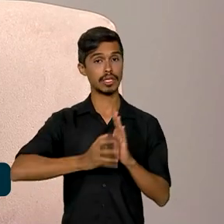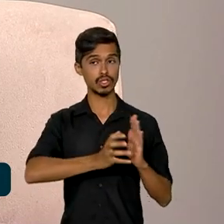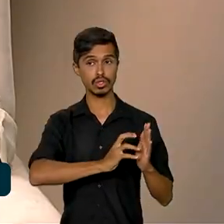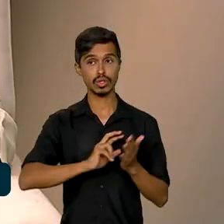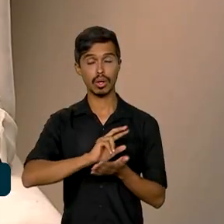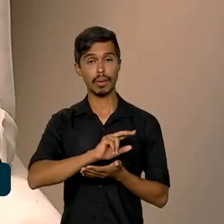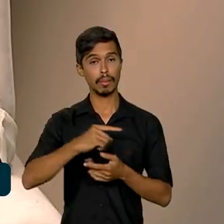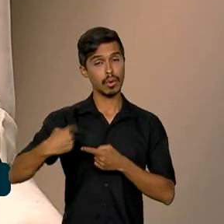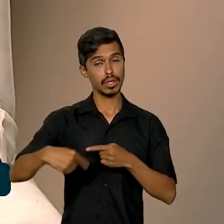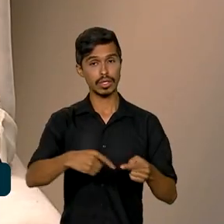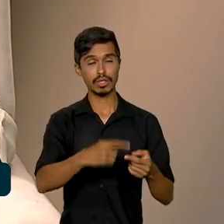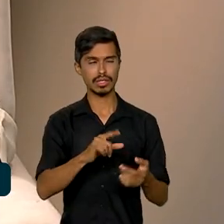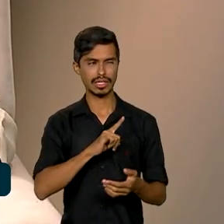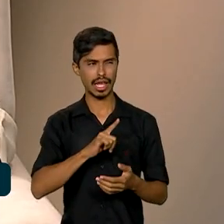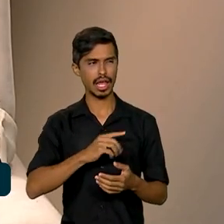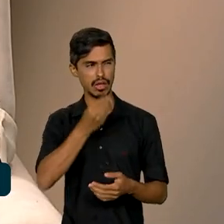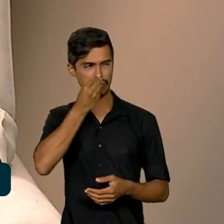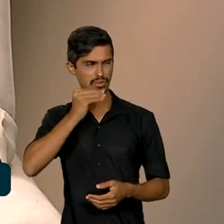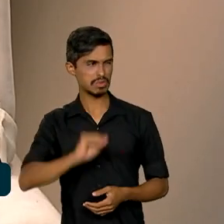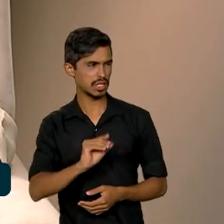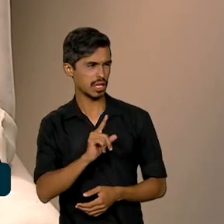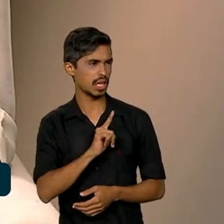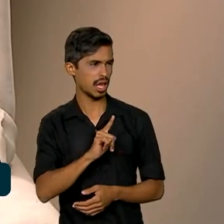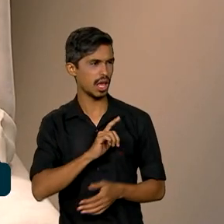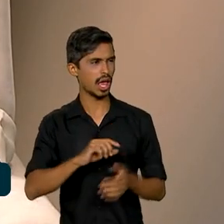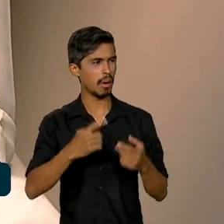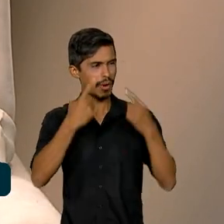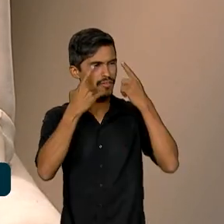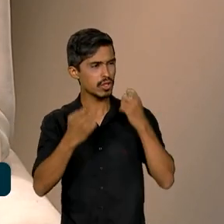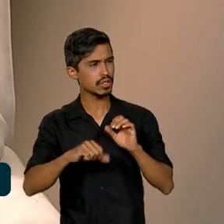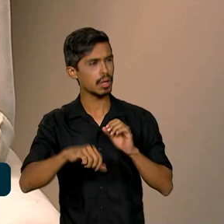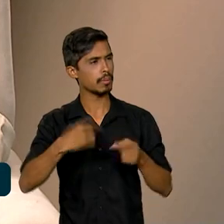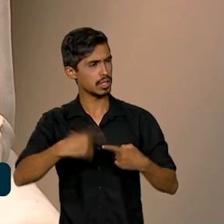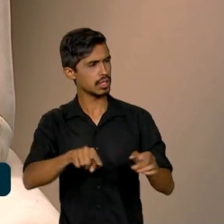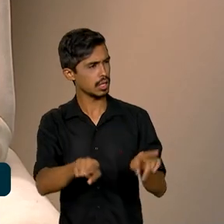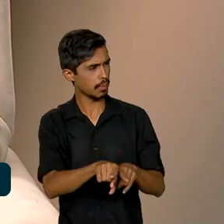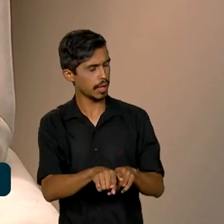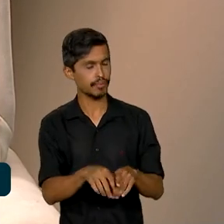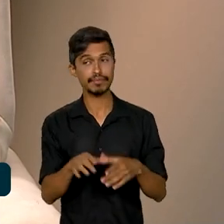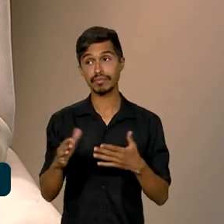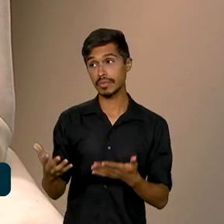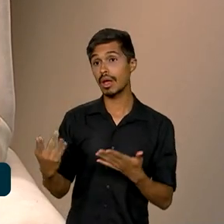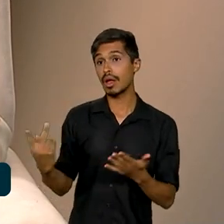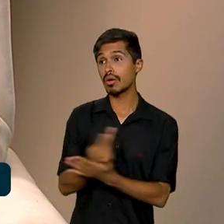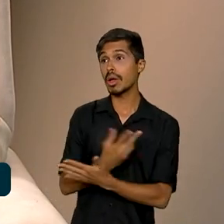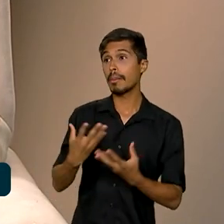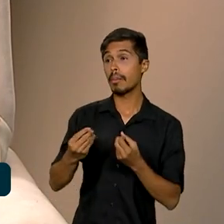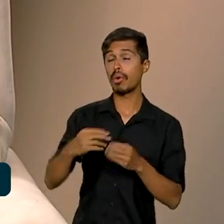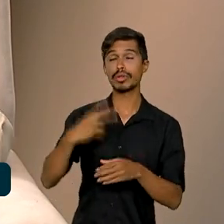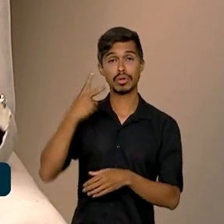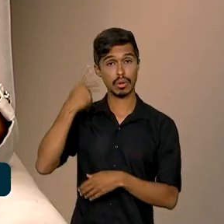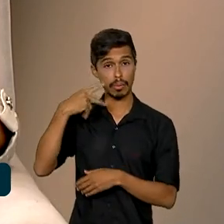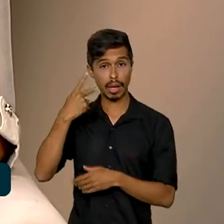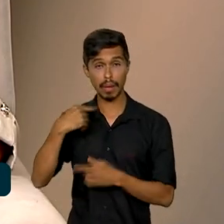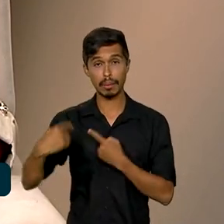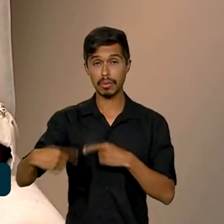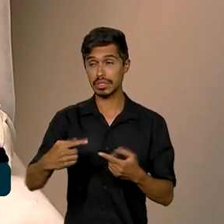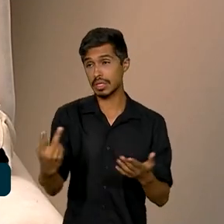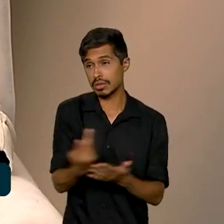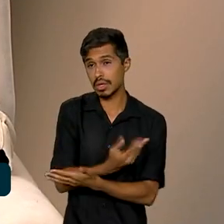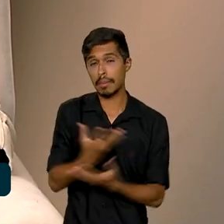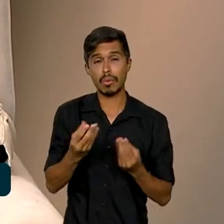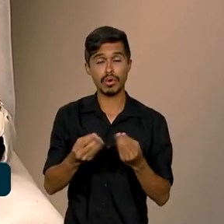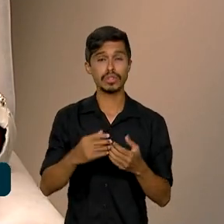uma fraude em relação a isso? É uma forma de violência política também? Ela acontece muito no parlamento. Eu diria que as que estão